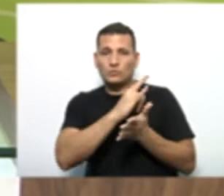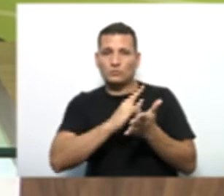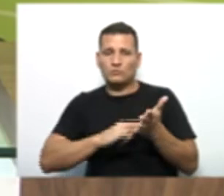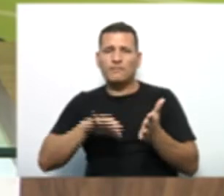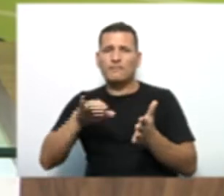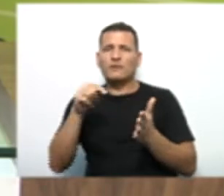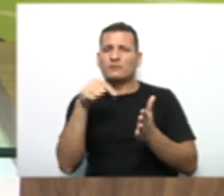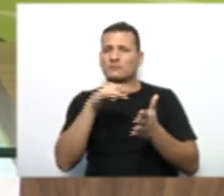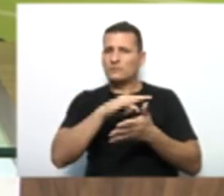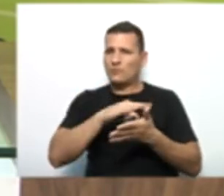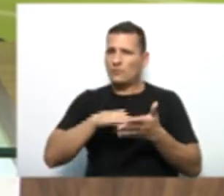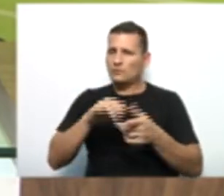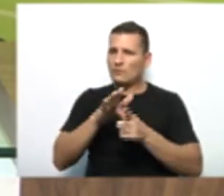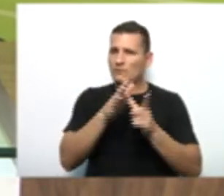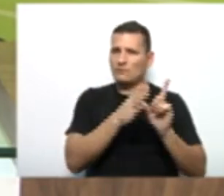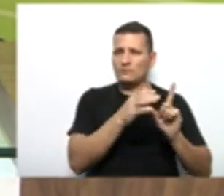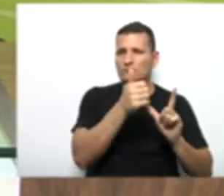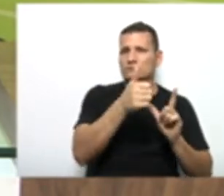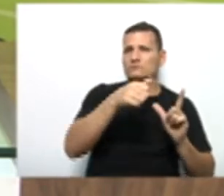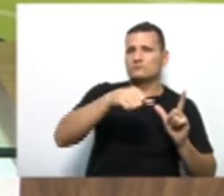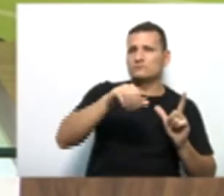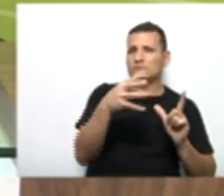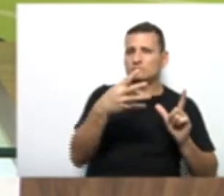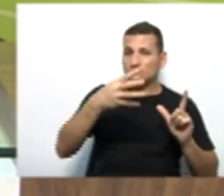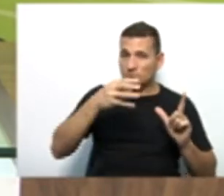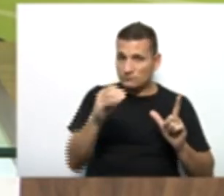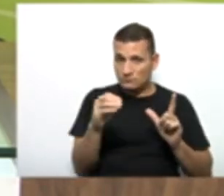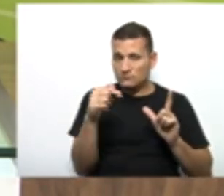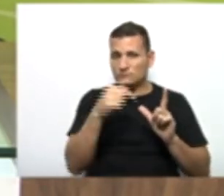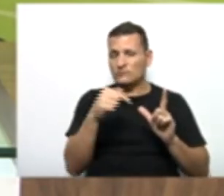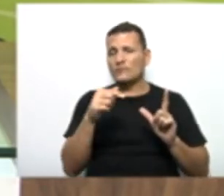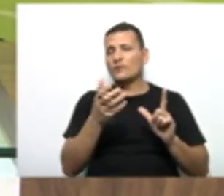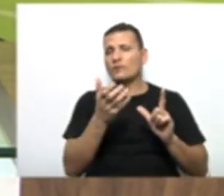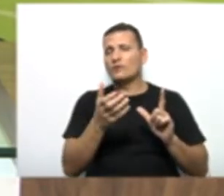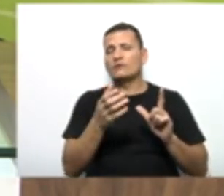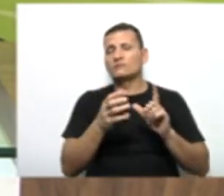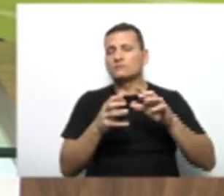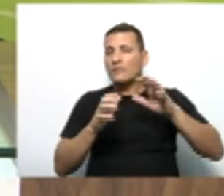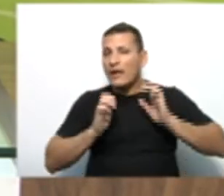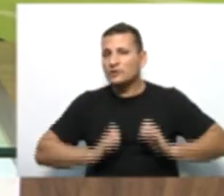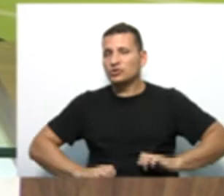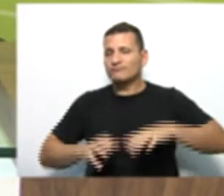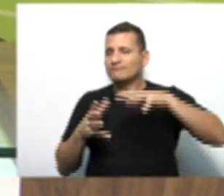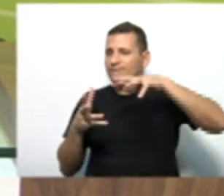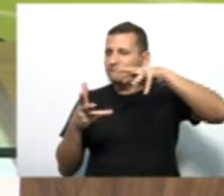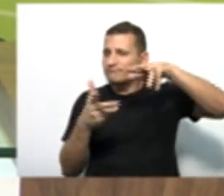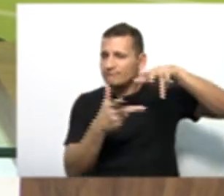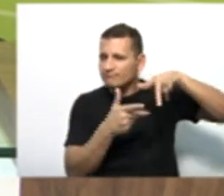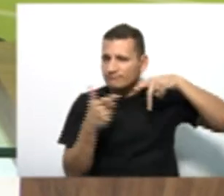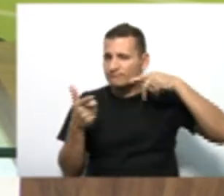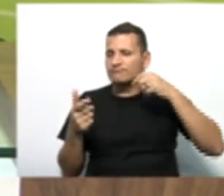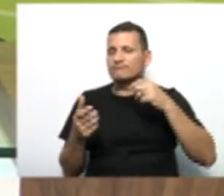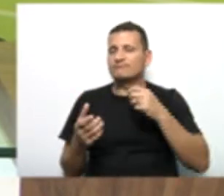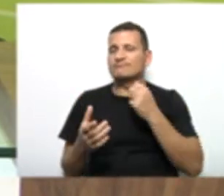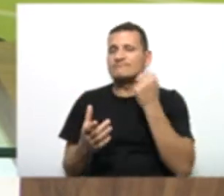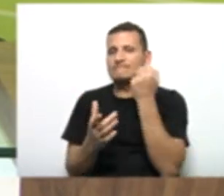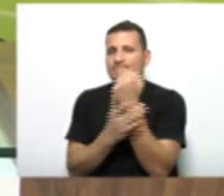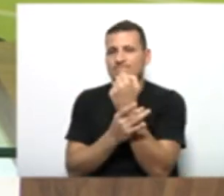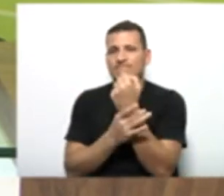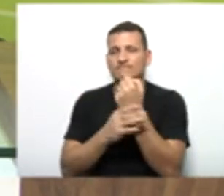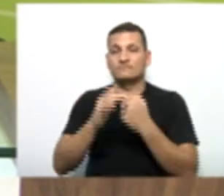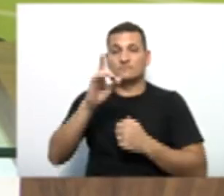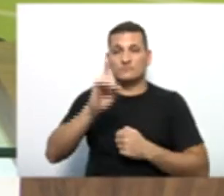da década de 40, onde ele busca estabelecer princípios éticos universais que garantam os direitos